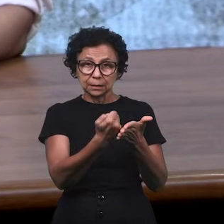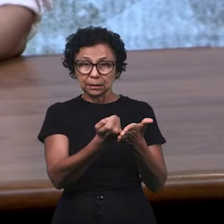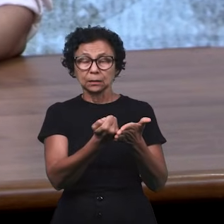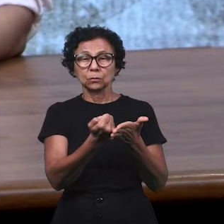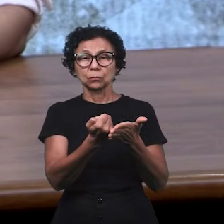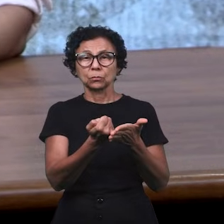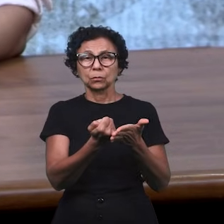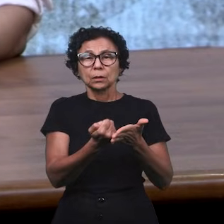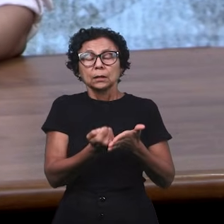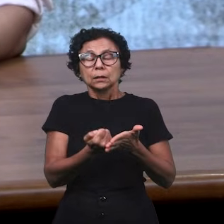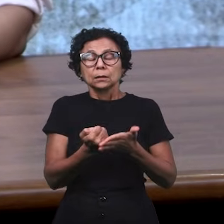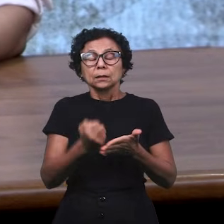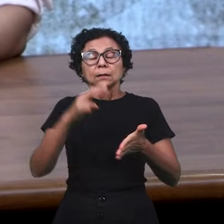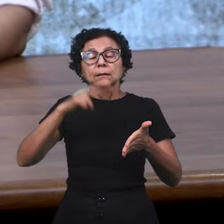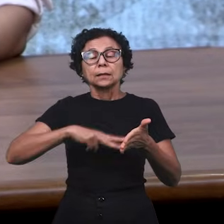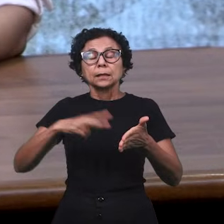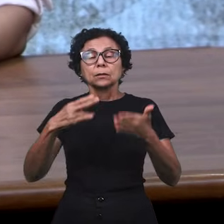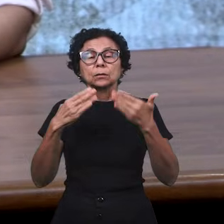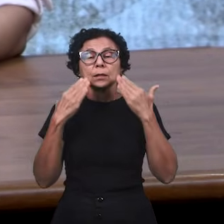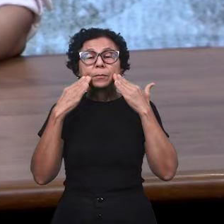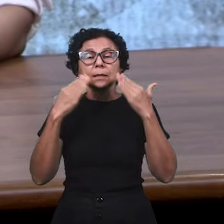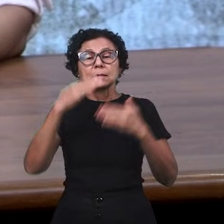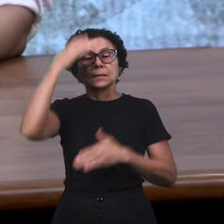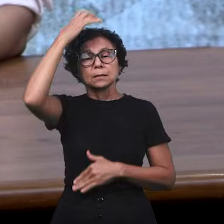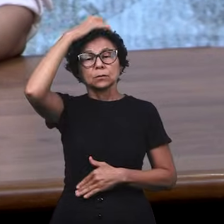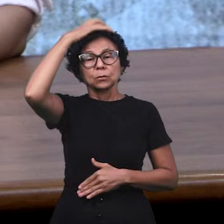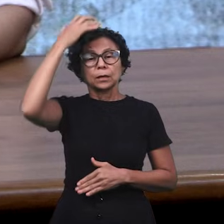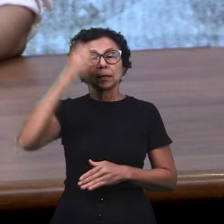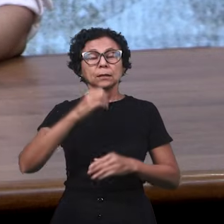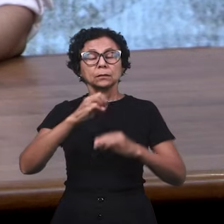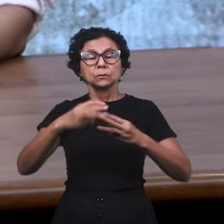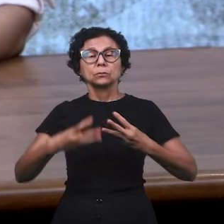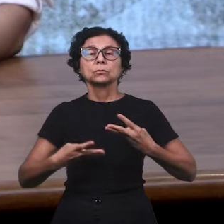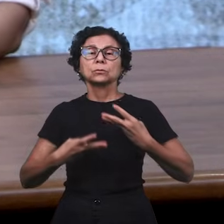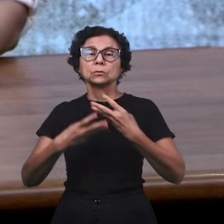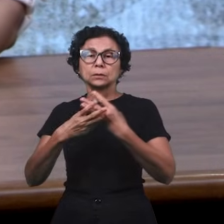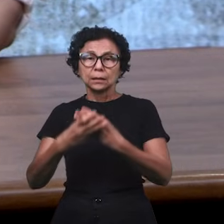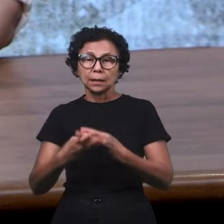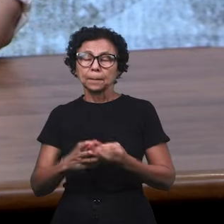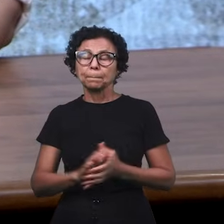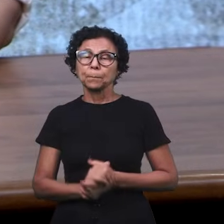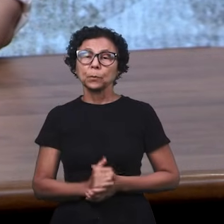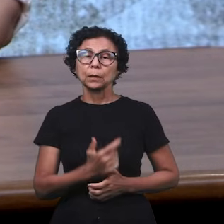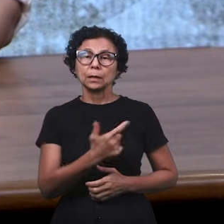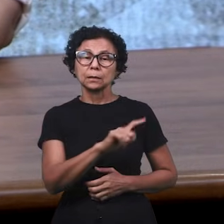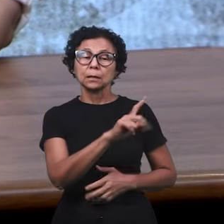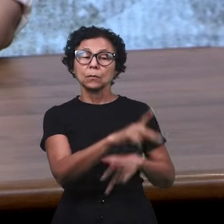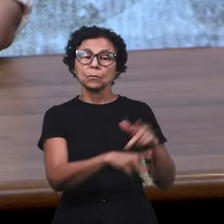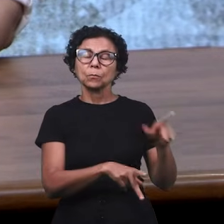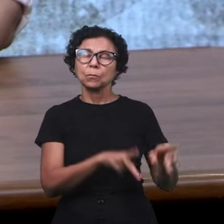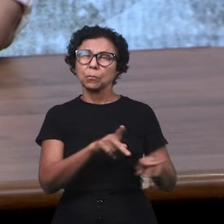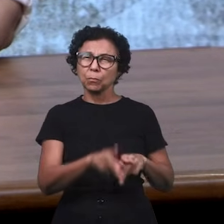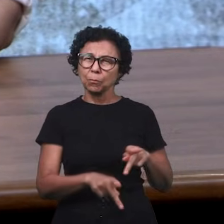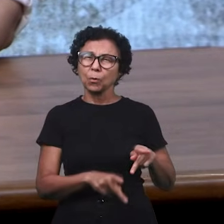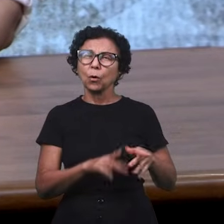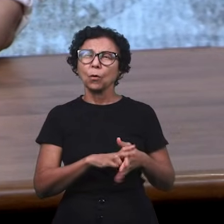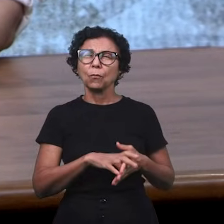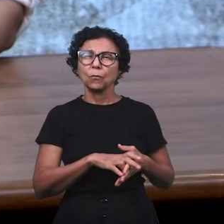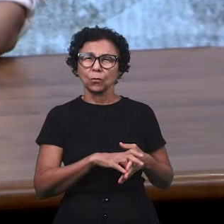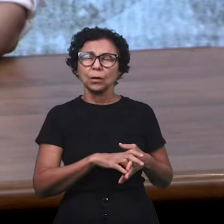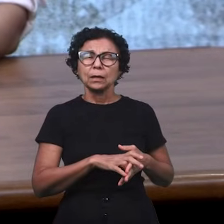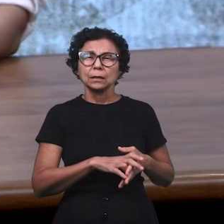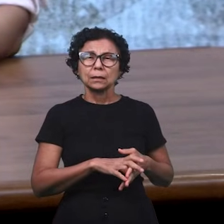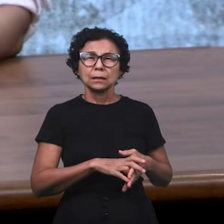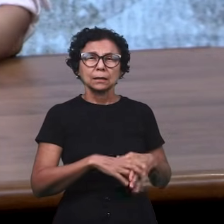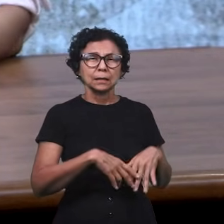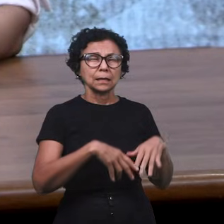me deixaram e queimaram incenso perante outros deuses para me provocarem a ira